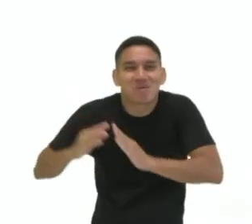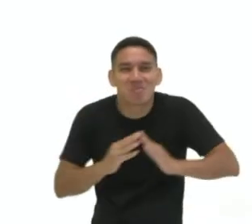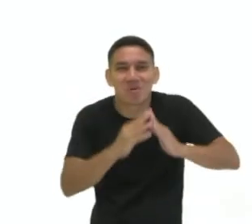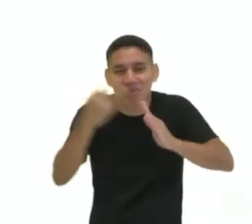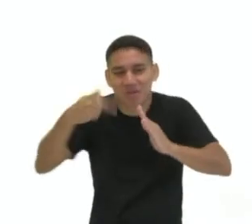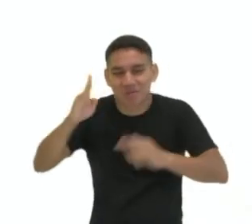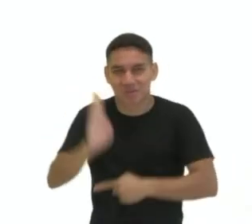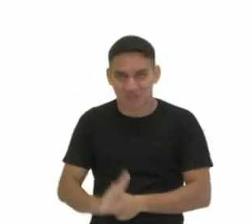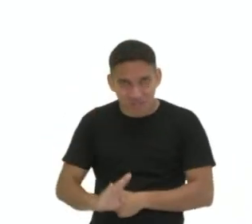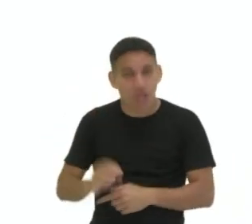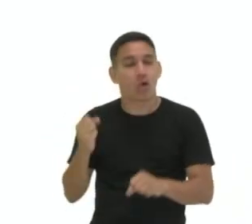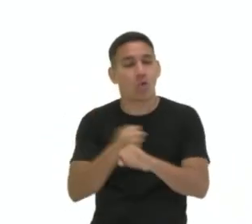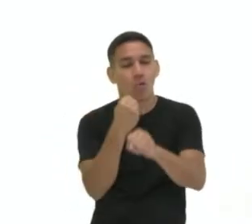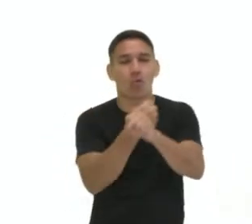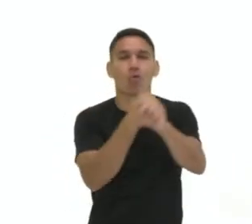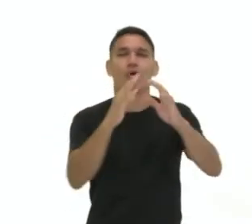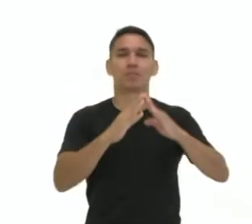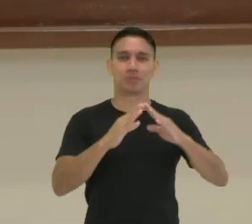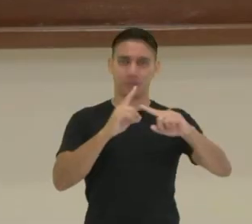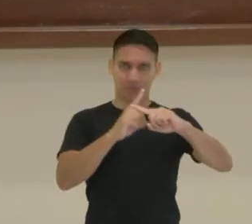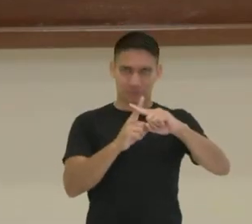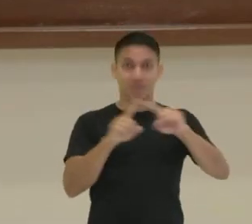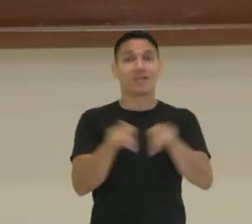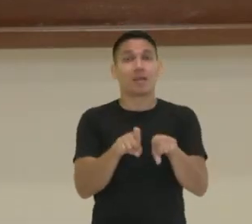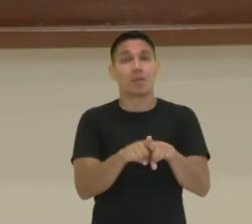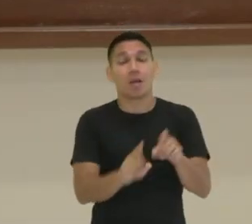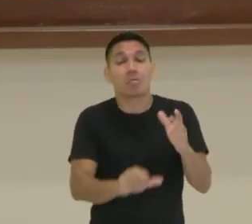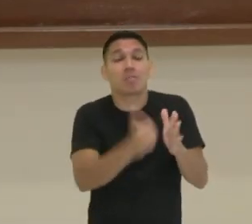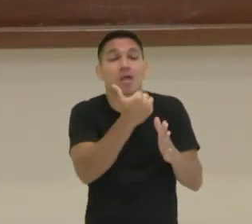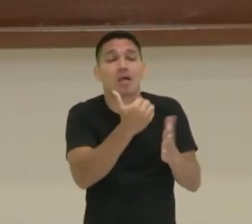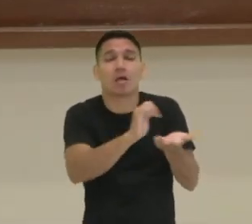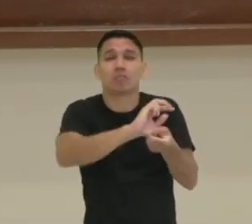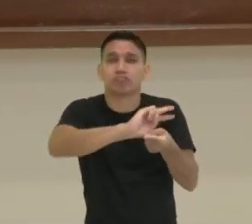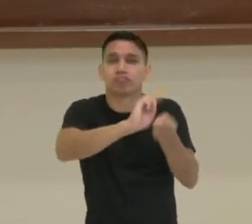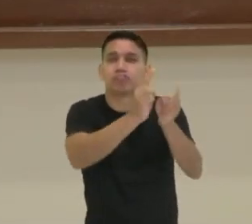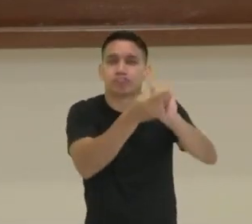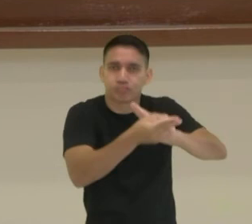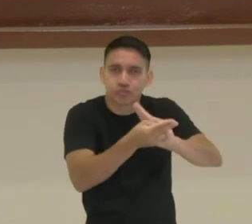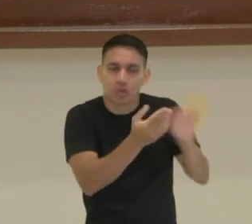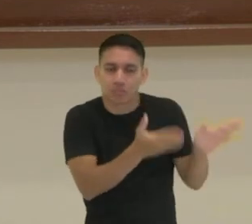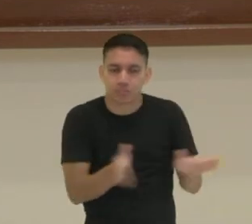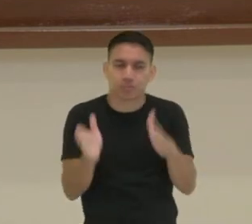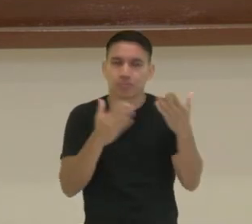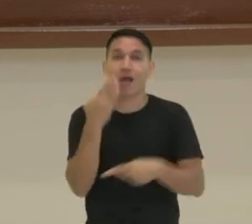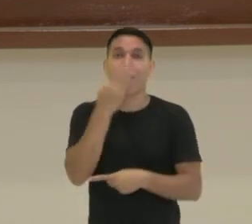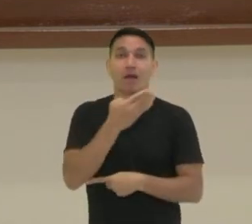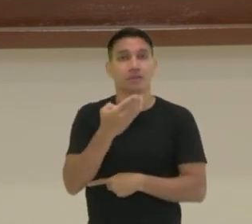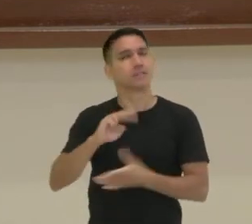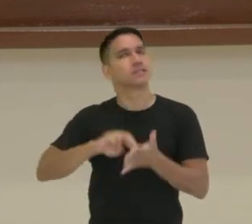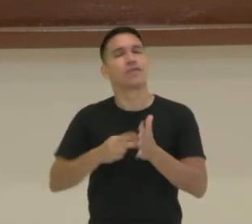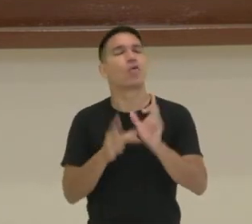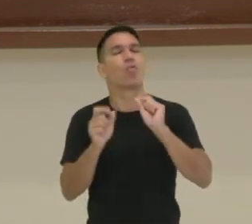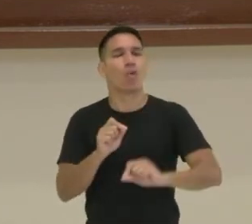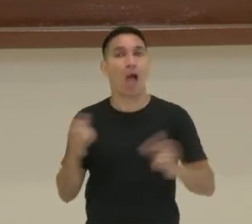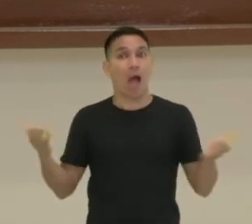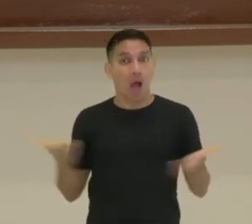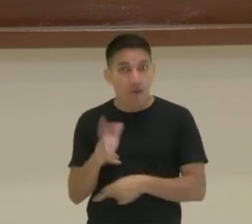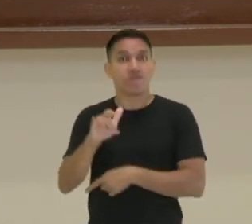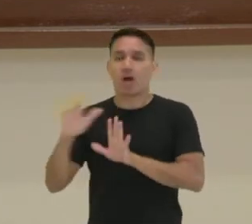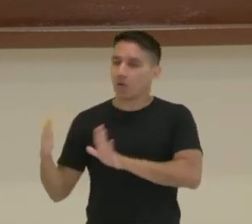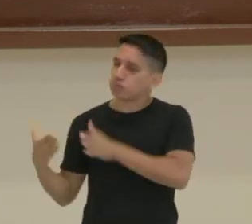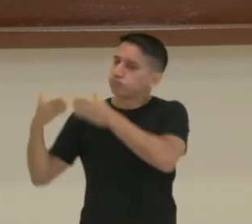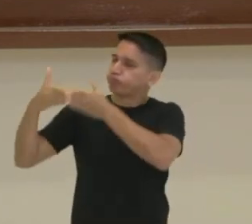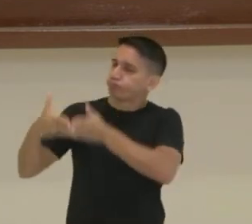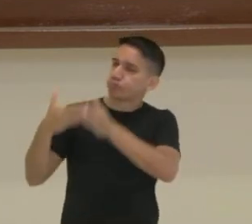engenho destinado à produção de açúcar. Ou seja, então agora vai ter uma expedição com pessoas que vieram para morar no